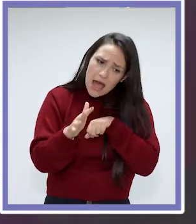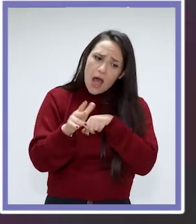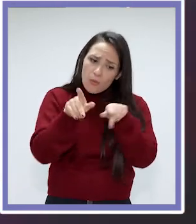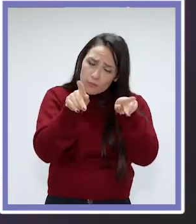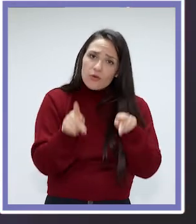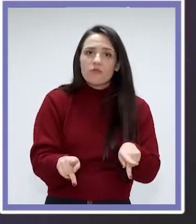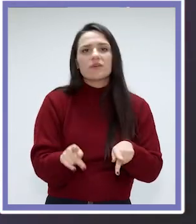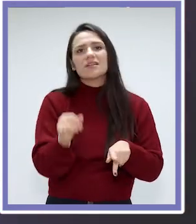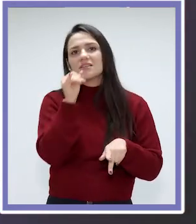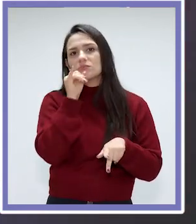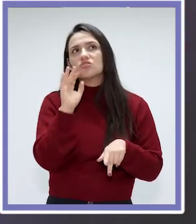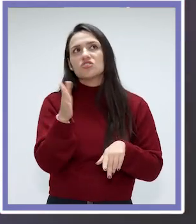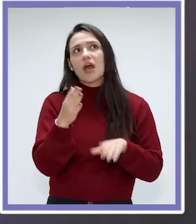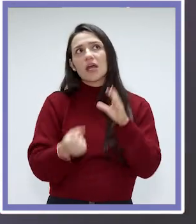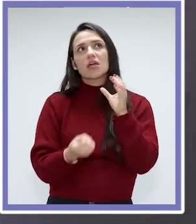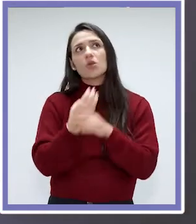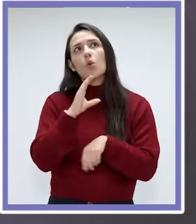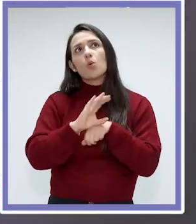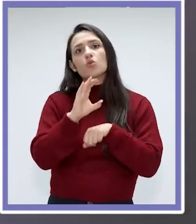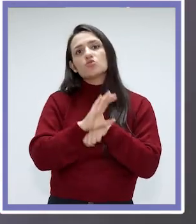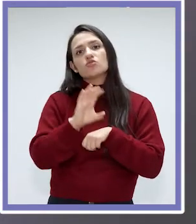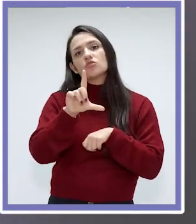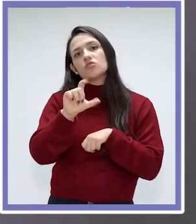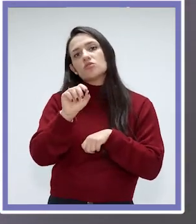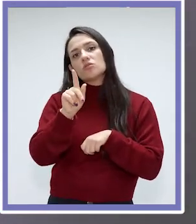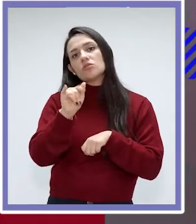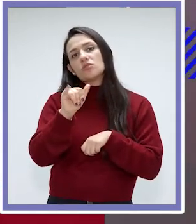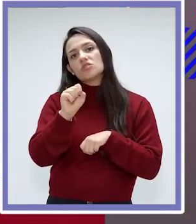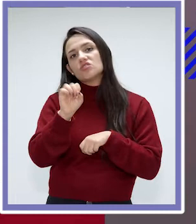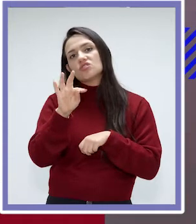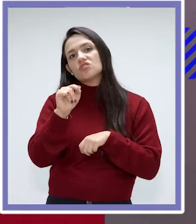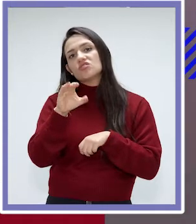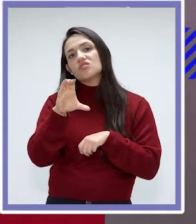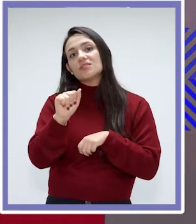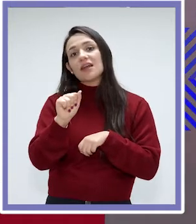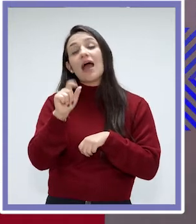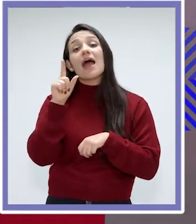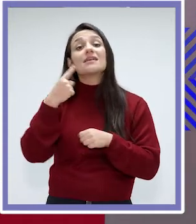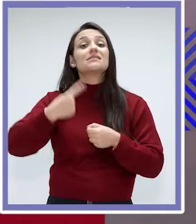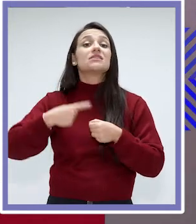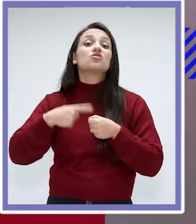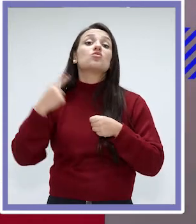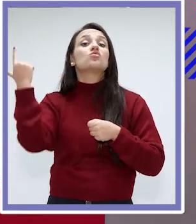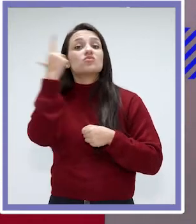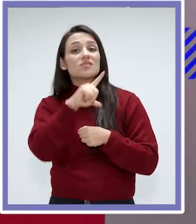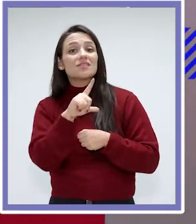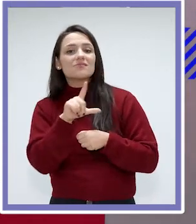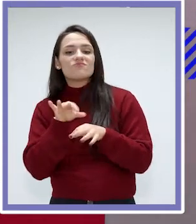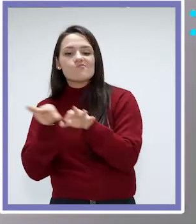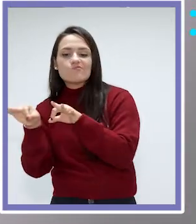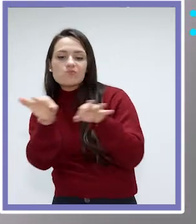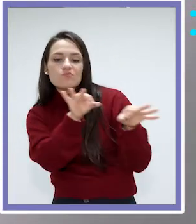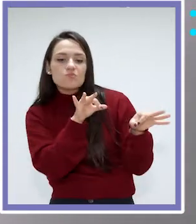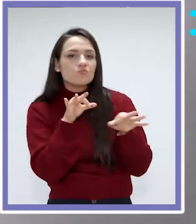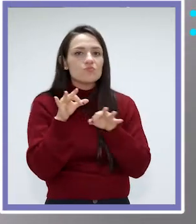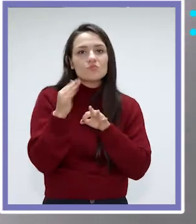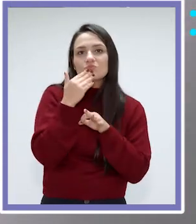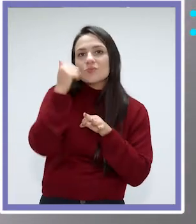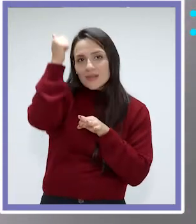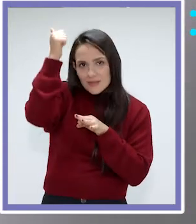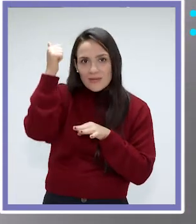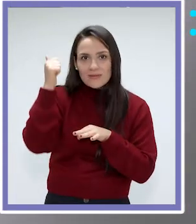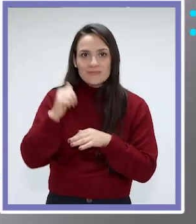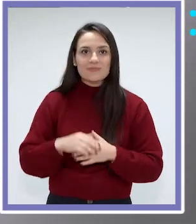em Jardim nós estamos criando um curso de logística, que é você preparar a cidade, por exemplo, para uma oportunidade que